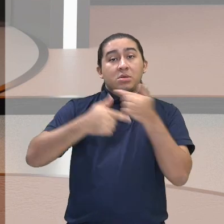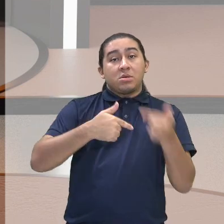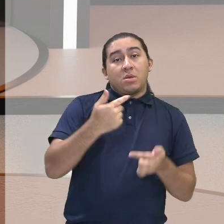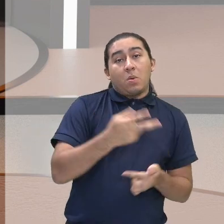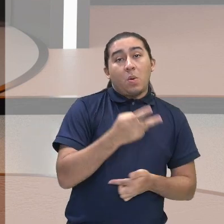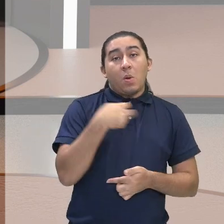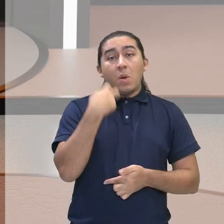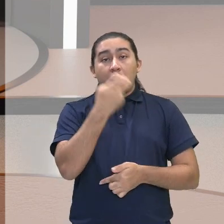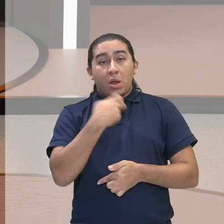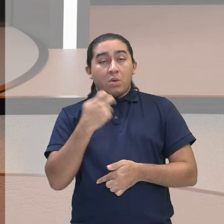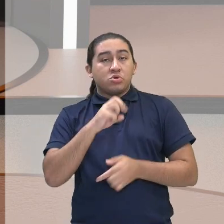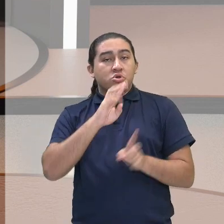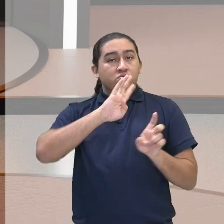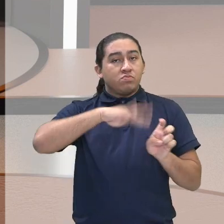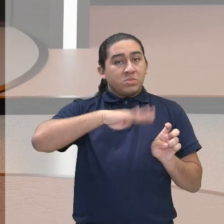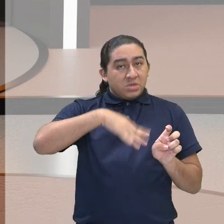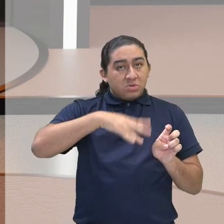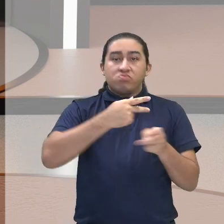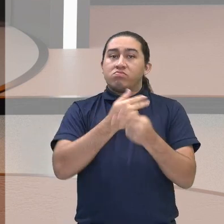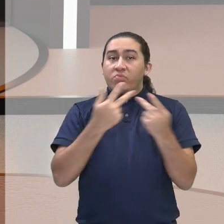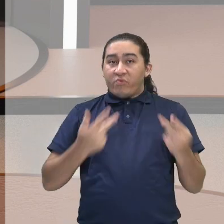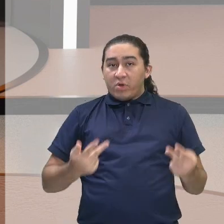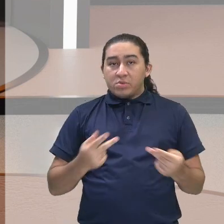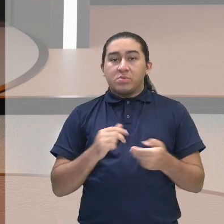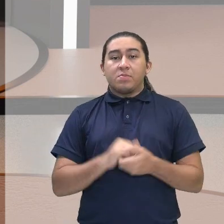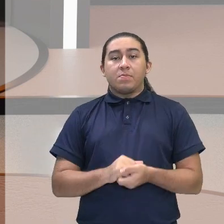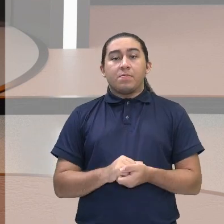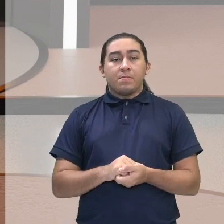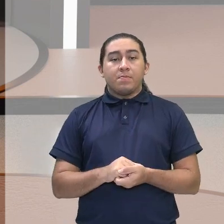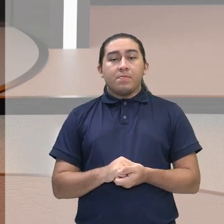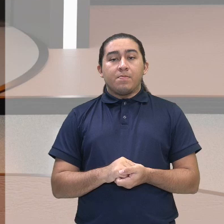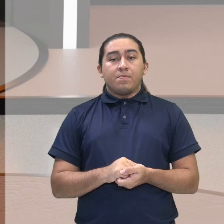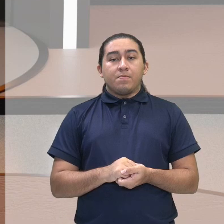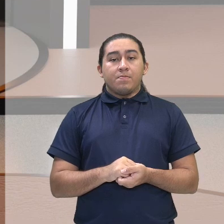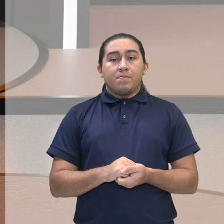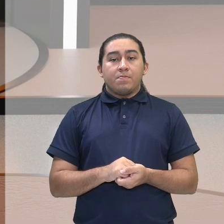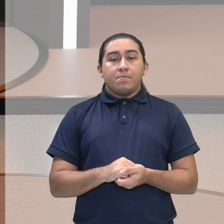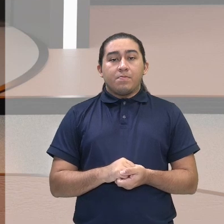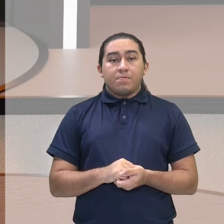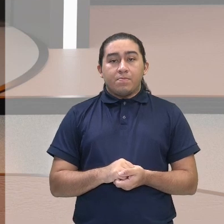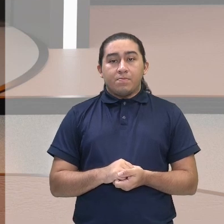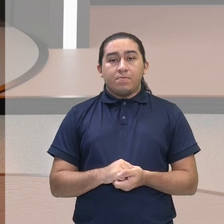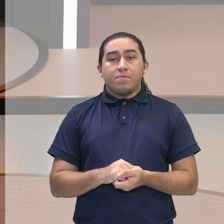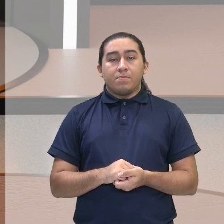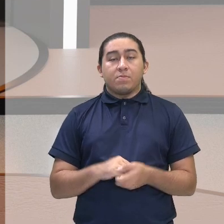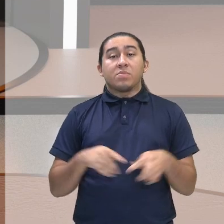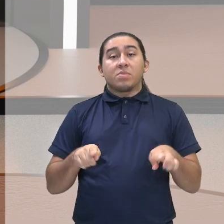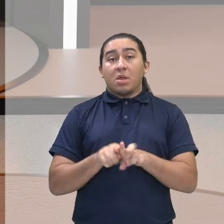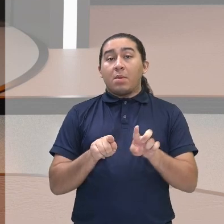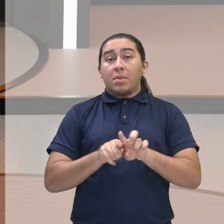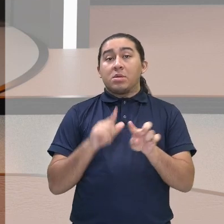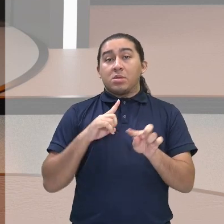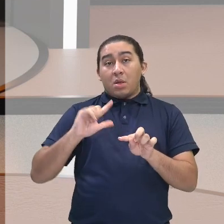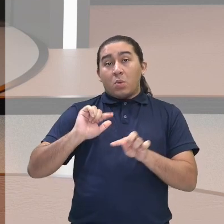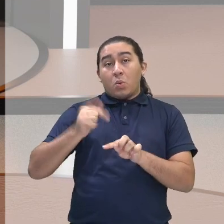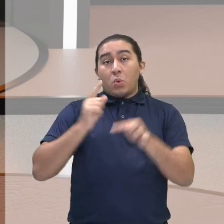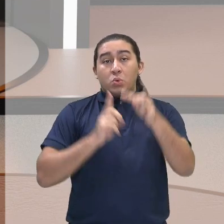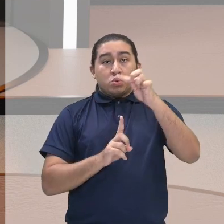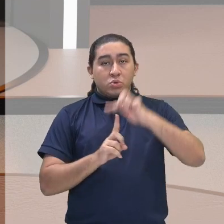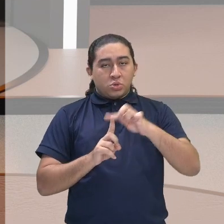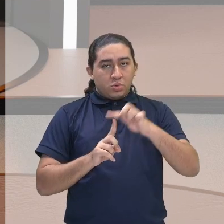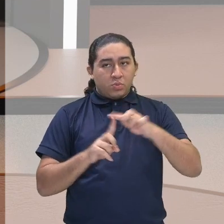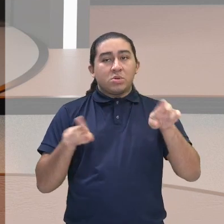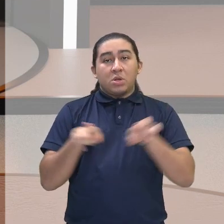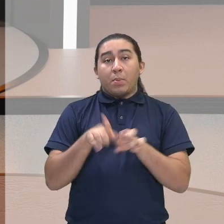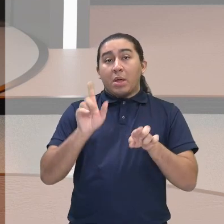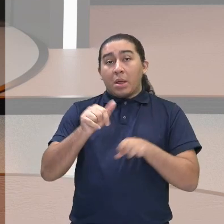de mitos e lendas. Além disso, nós temos outros registros históricos que são também